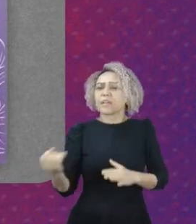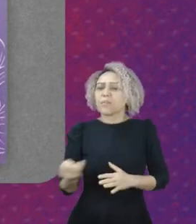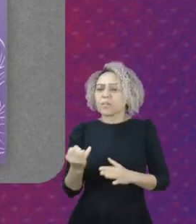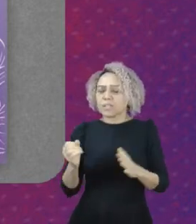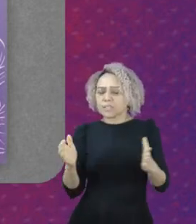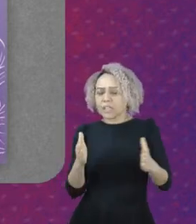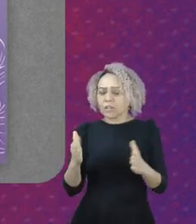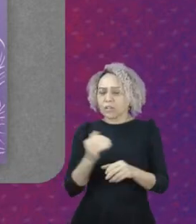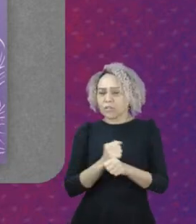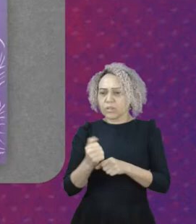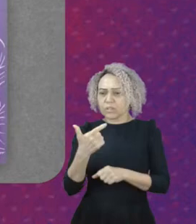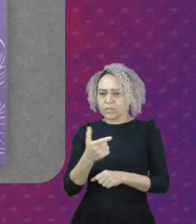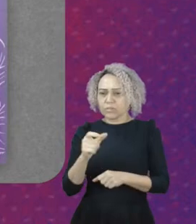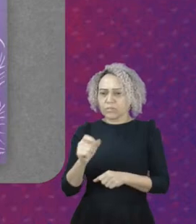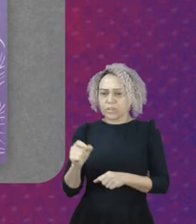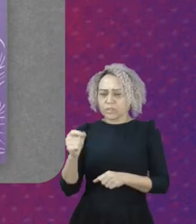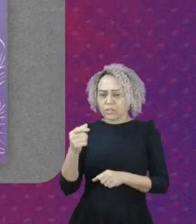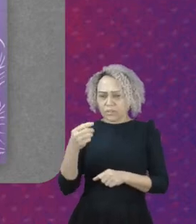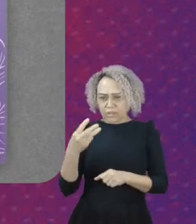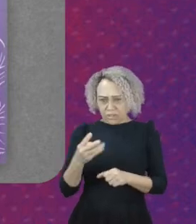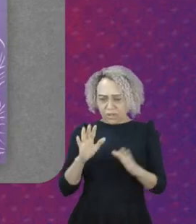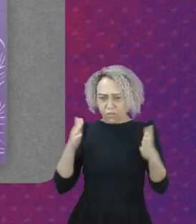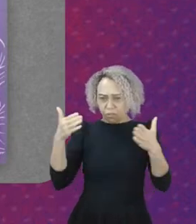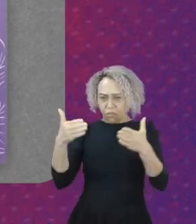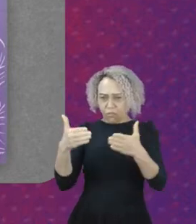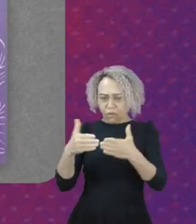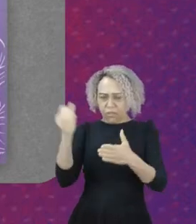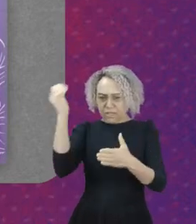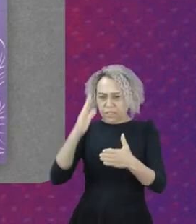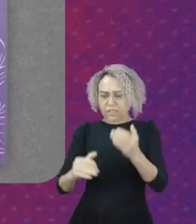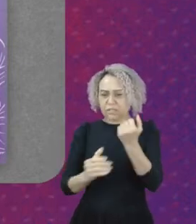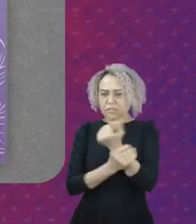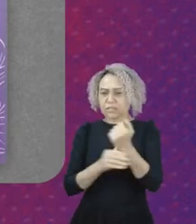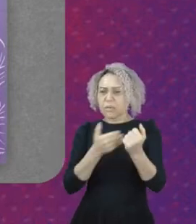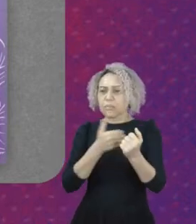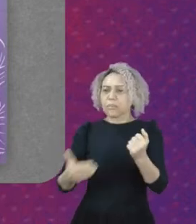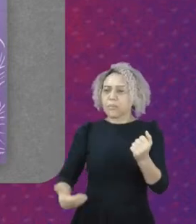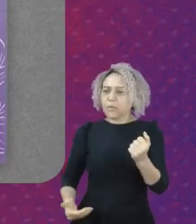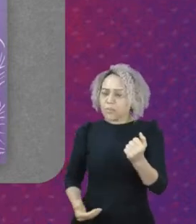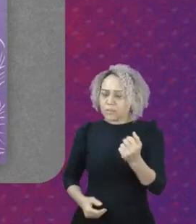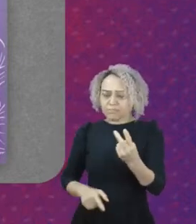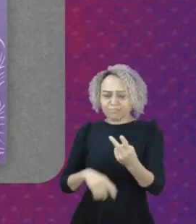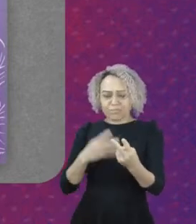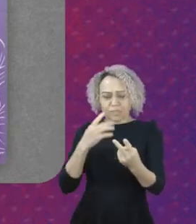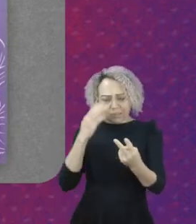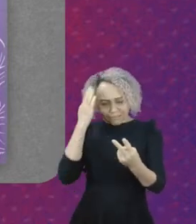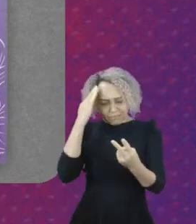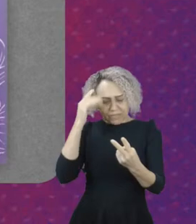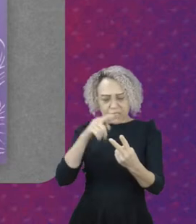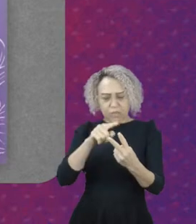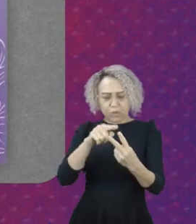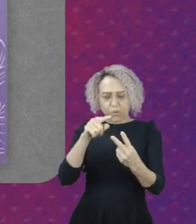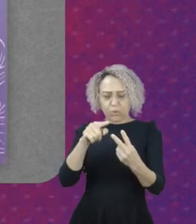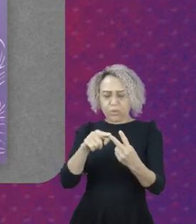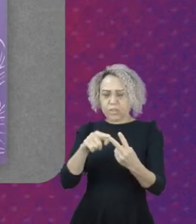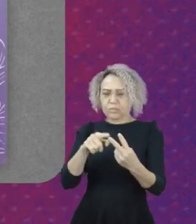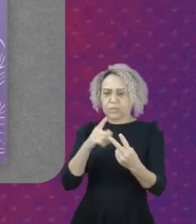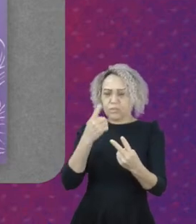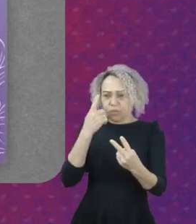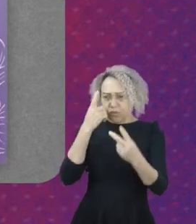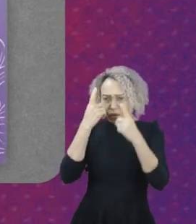2023, né, do Fórum Brasileiro de Segurança Pública, que reconhece pelo menos dois tipos de violência contra a mulher, a